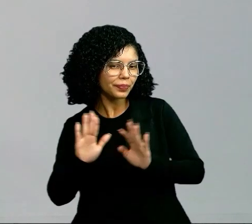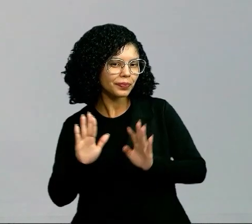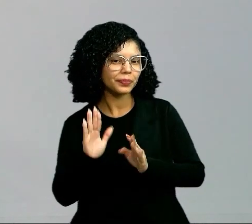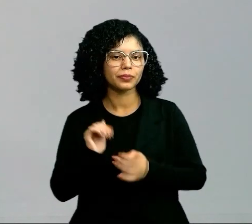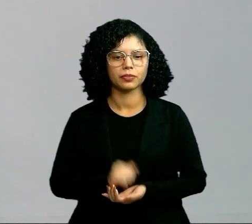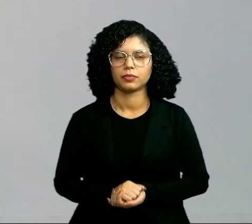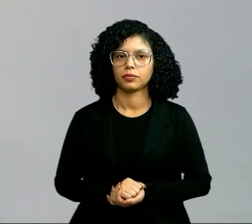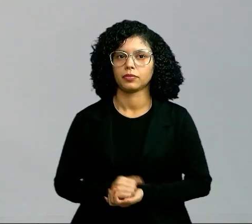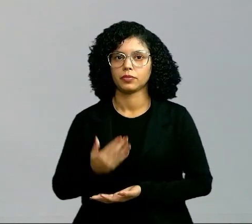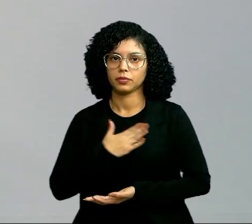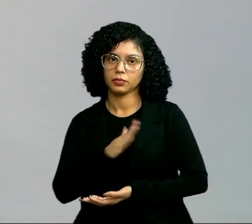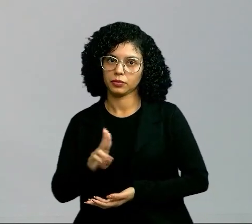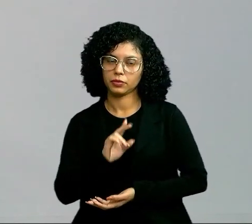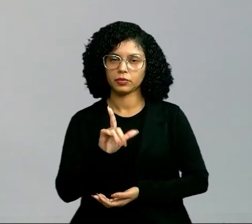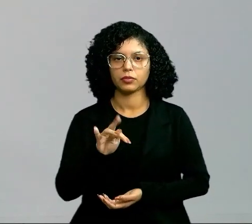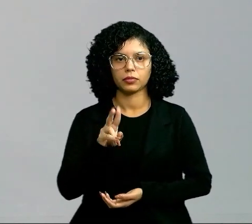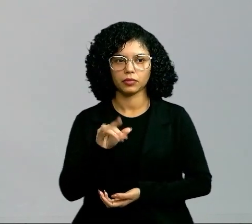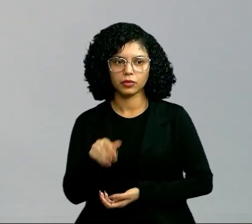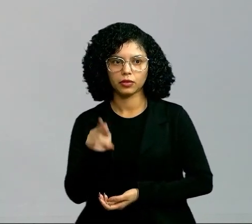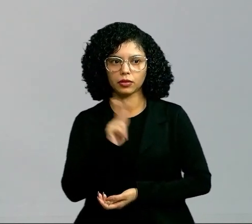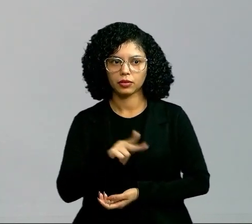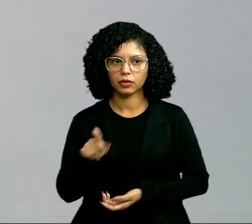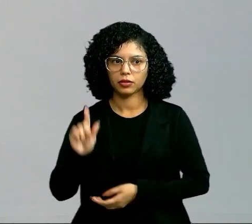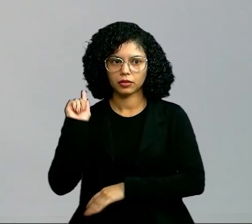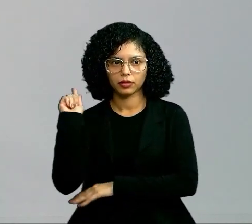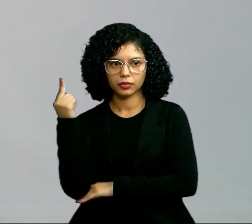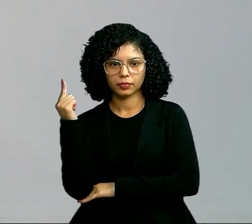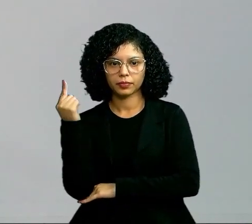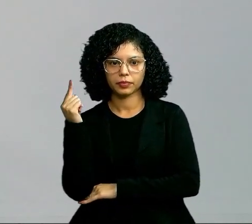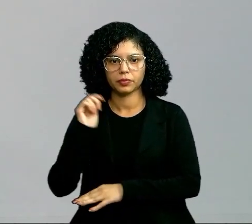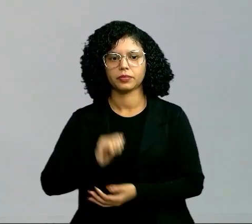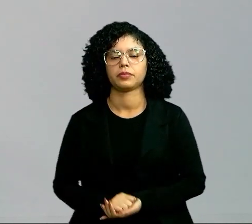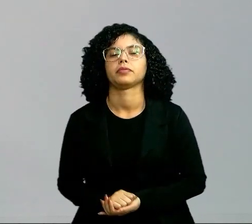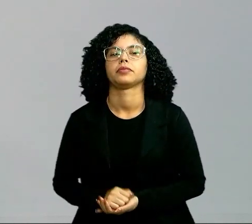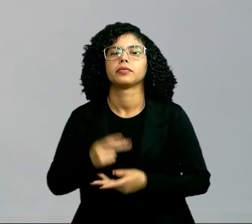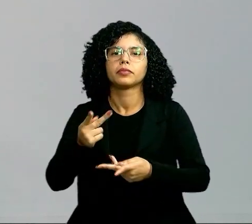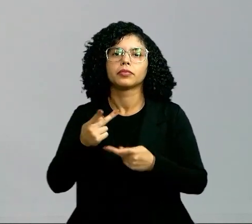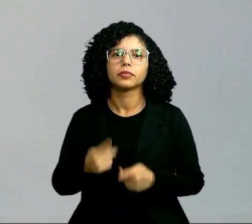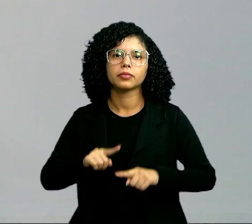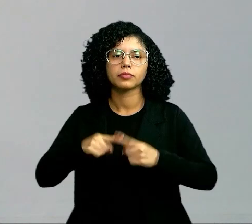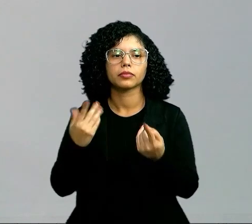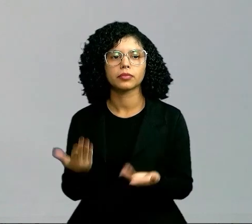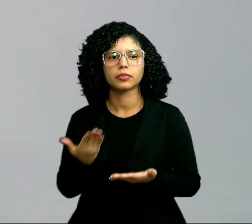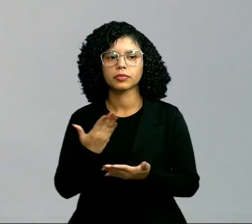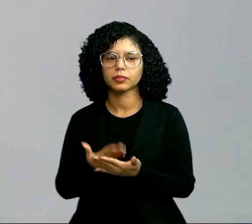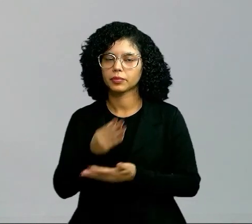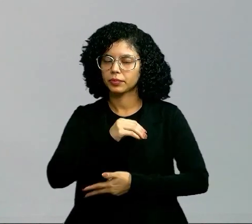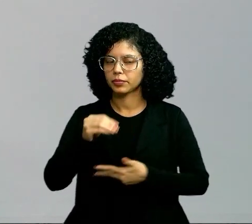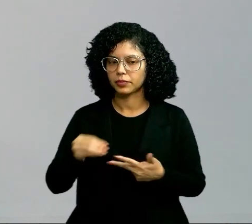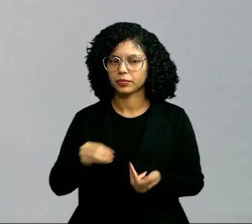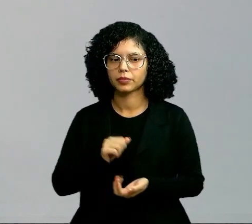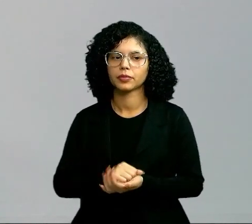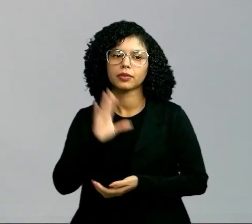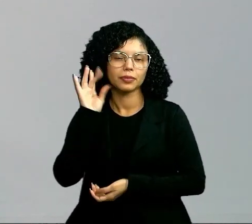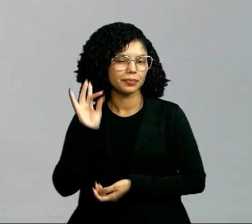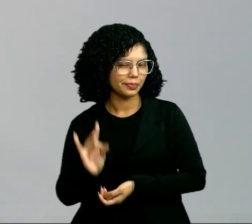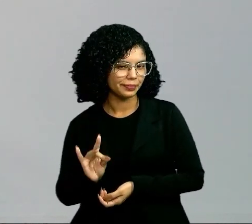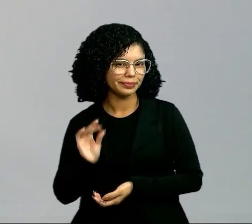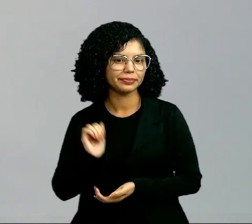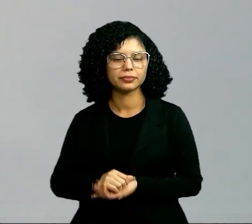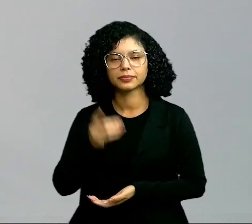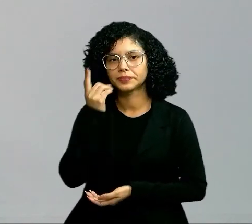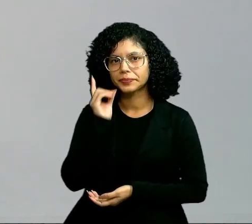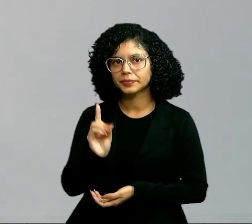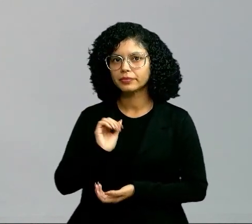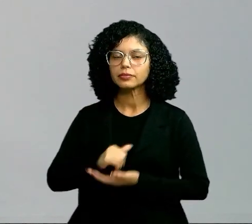Olá, eu me chamo Alexandre, sou professor de Geografia. Seja bem-vindo ao nosso pré-ENEM de cada dia.